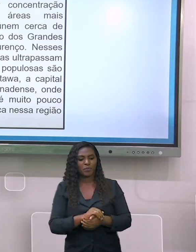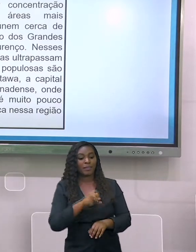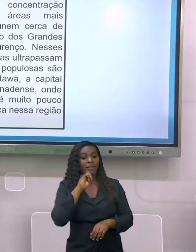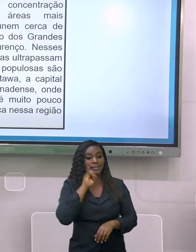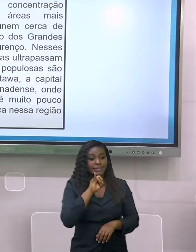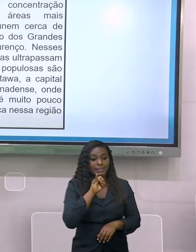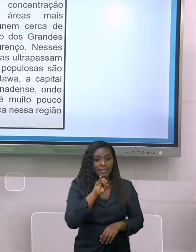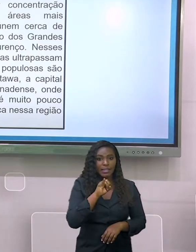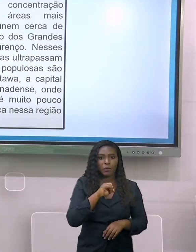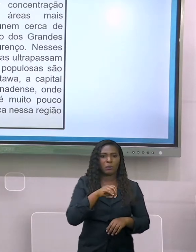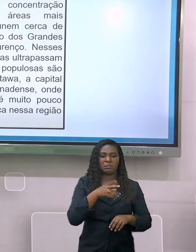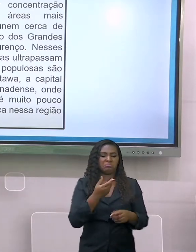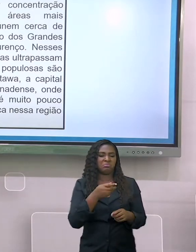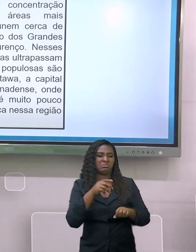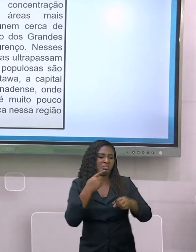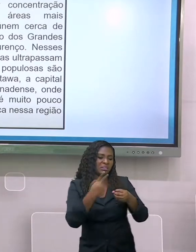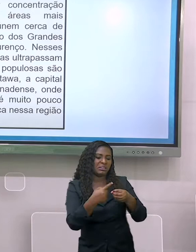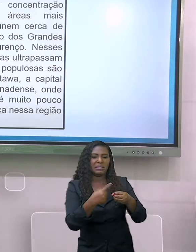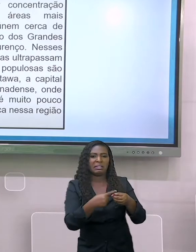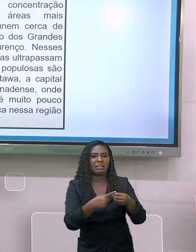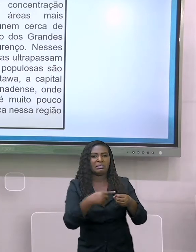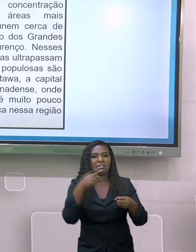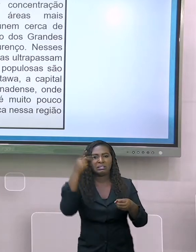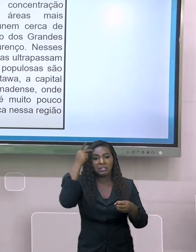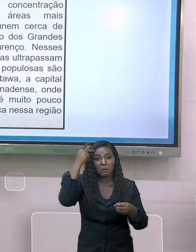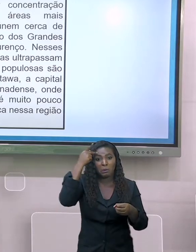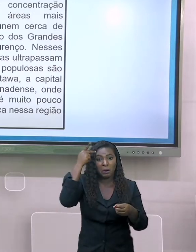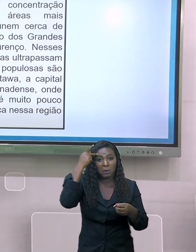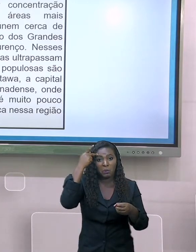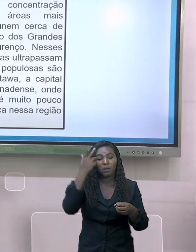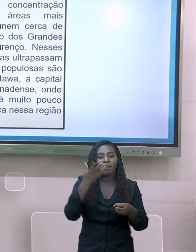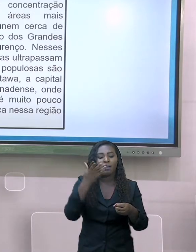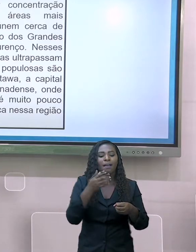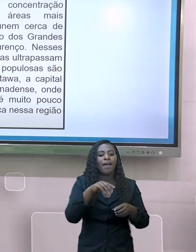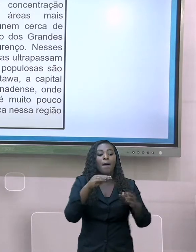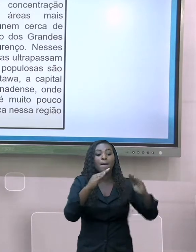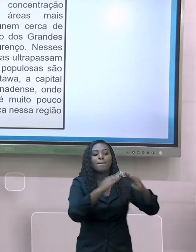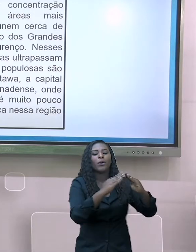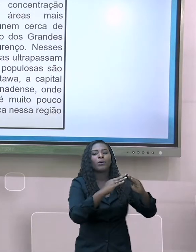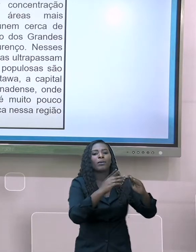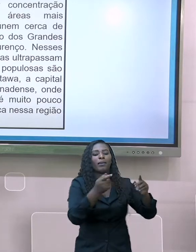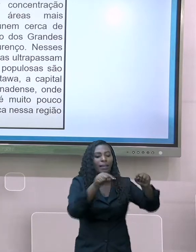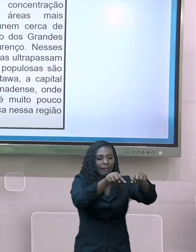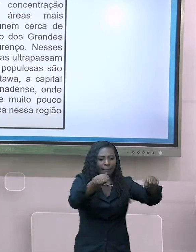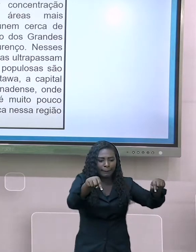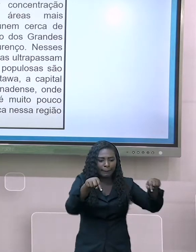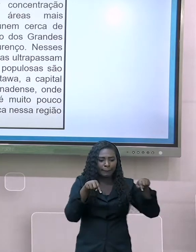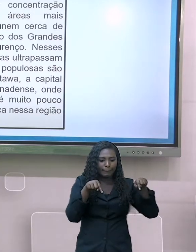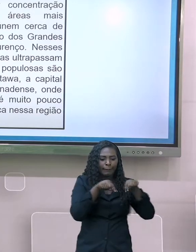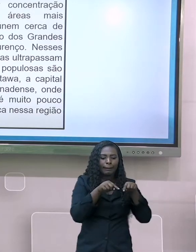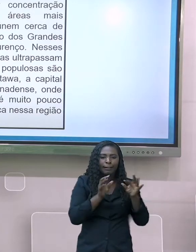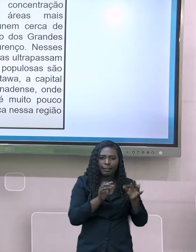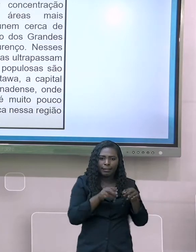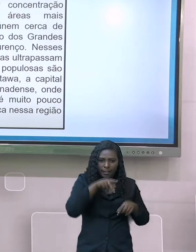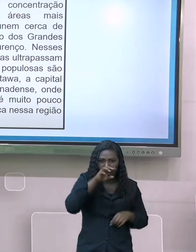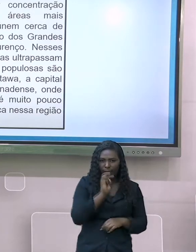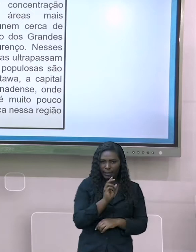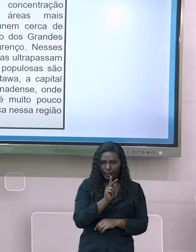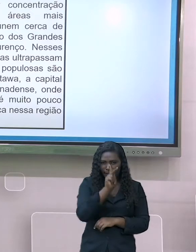de aproximadamente 200 habitantes por quilômetro quadrado. Mas se eu pegar na Amazônia